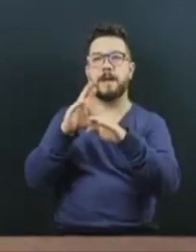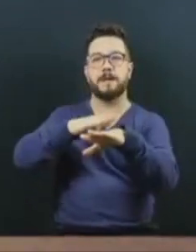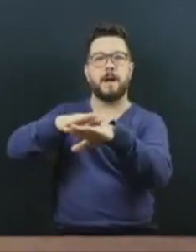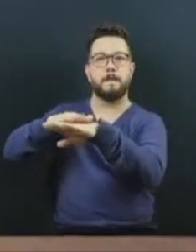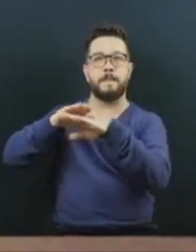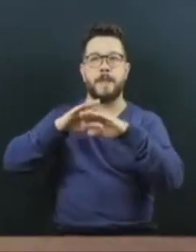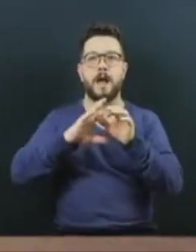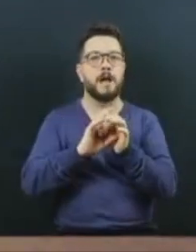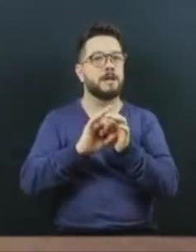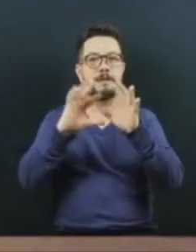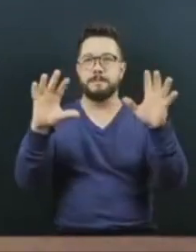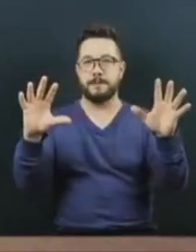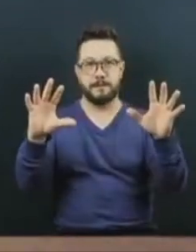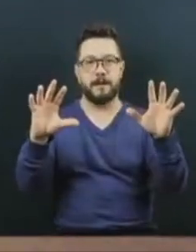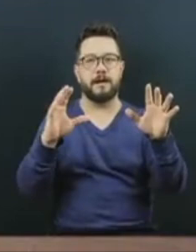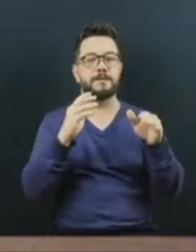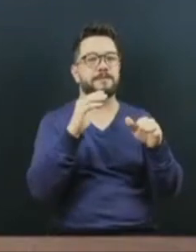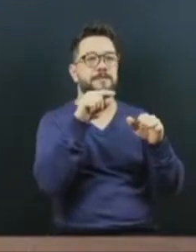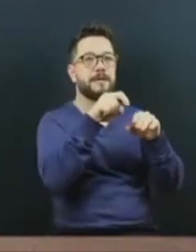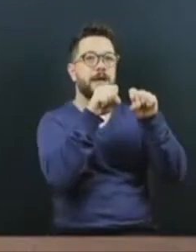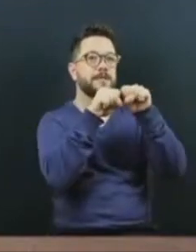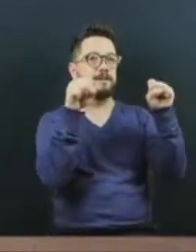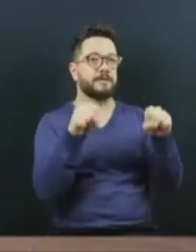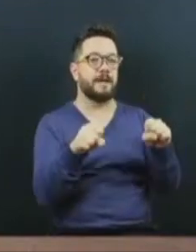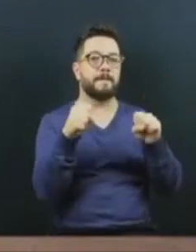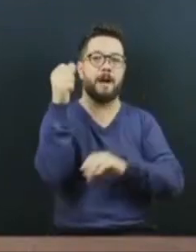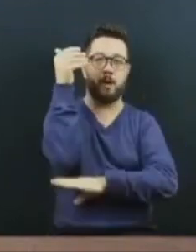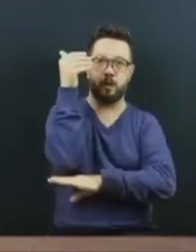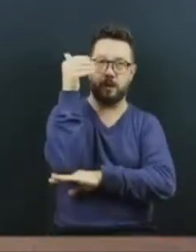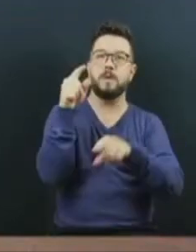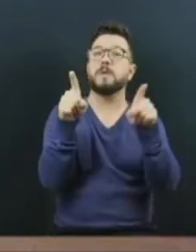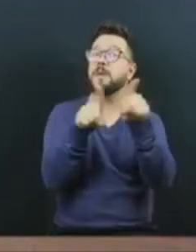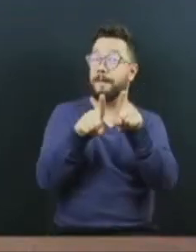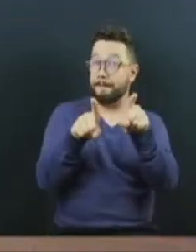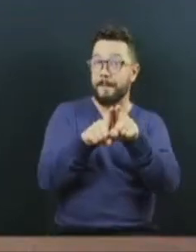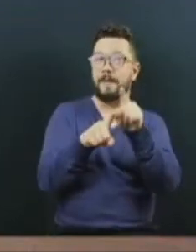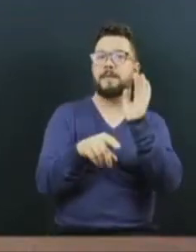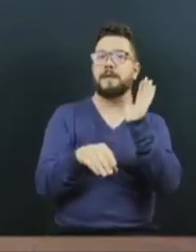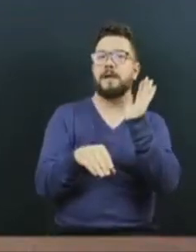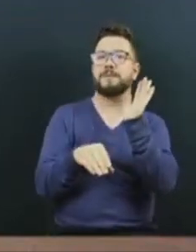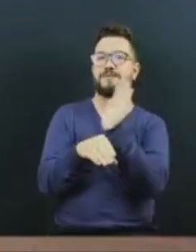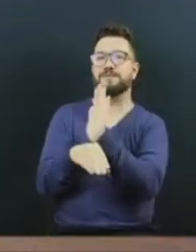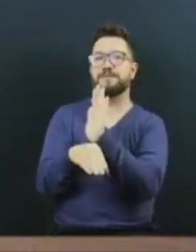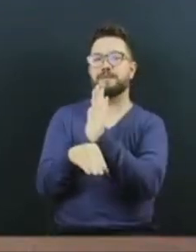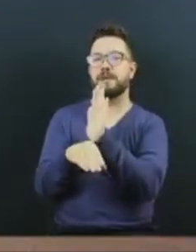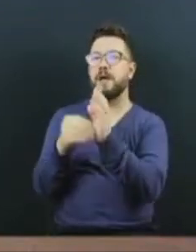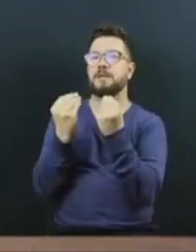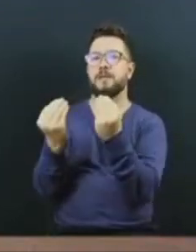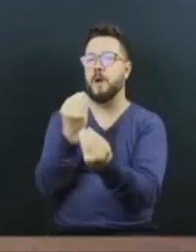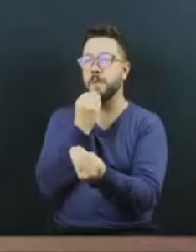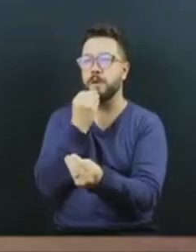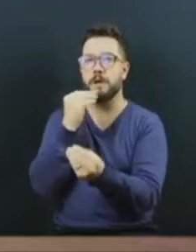pontos turísticos e pelos sistemas de hotelaria proporcionarão à pessoas diagnosticada com teia as condições adequadas para a